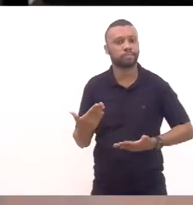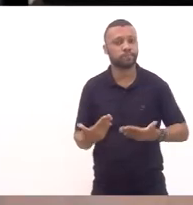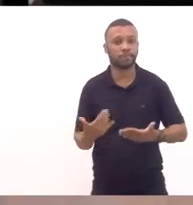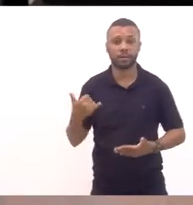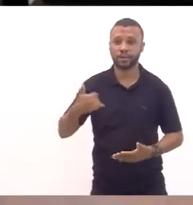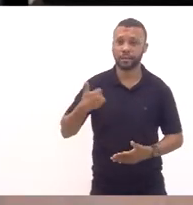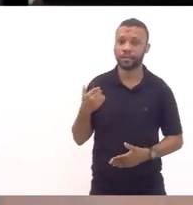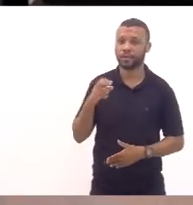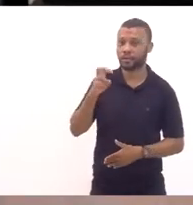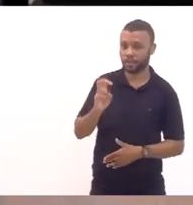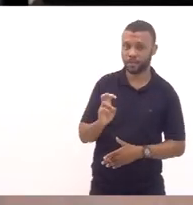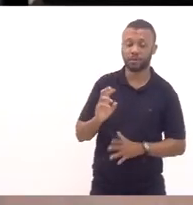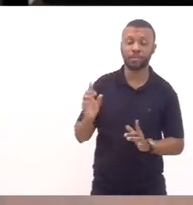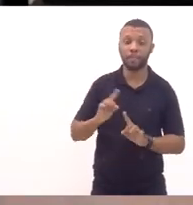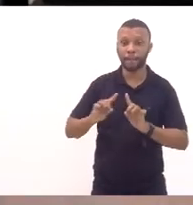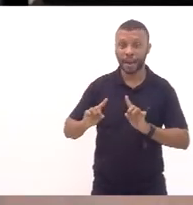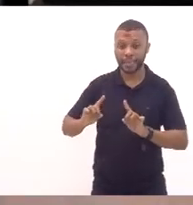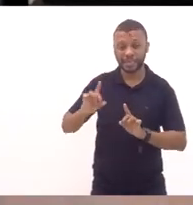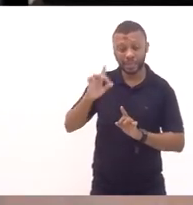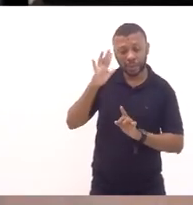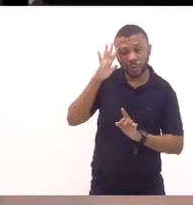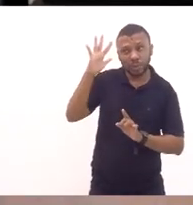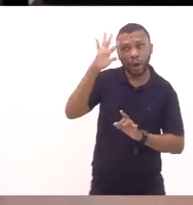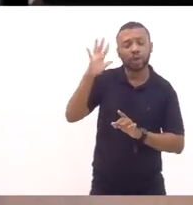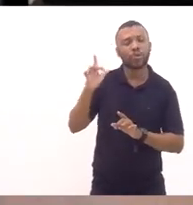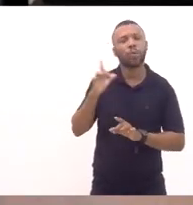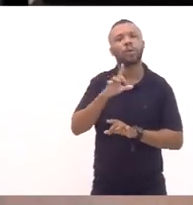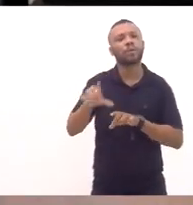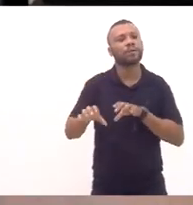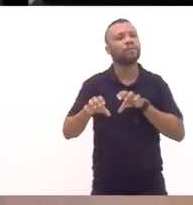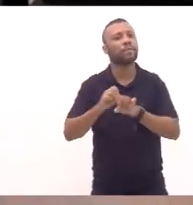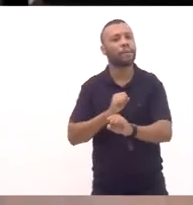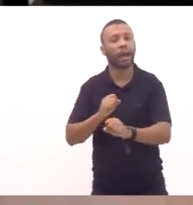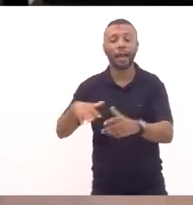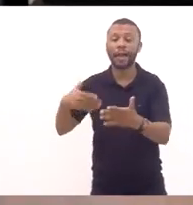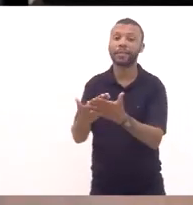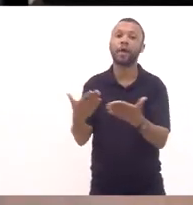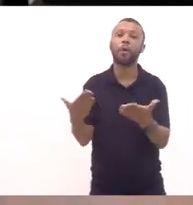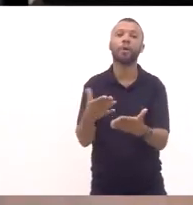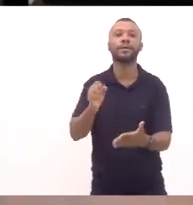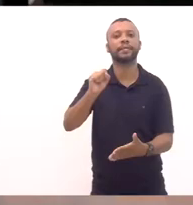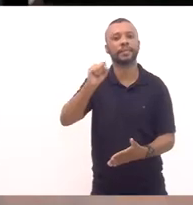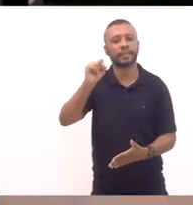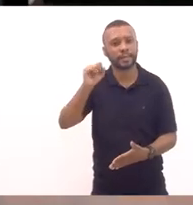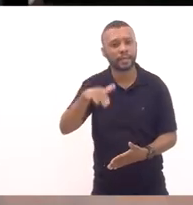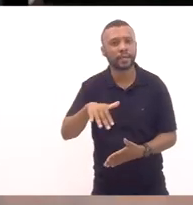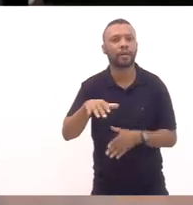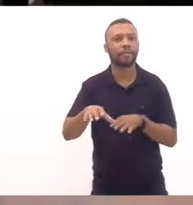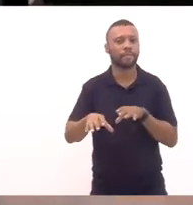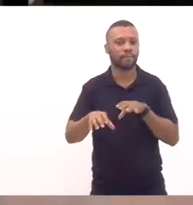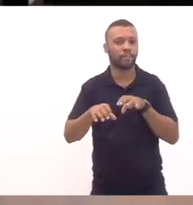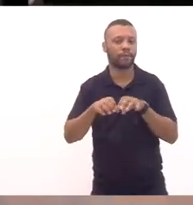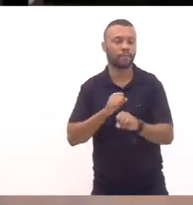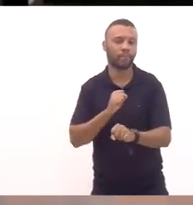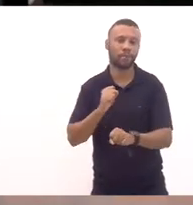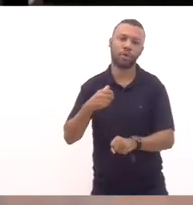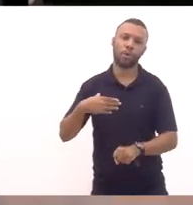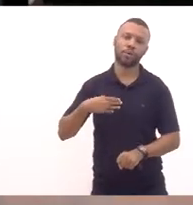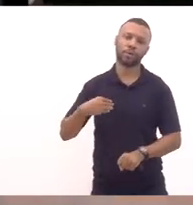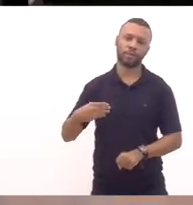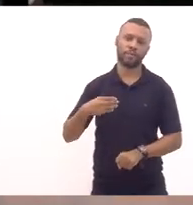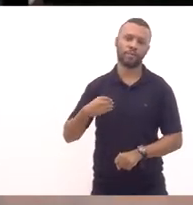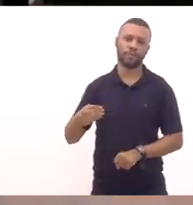ainda assim, não desistiu do sonho de se formar. E, ainda assim, formou seus filhos. A